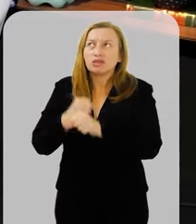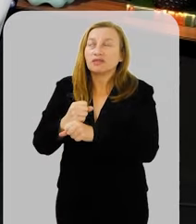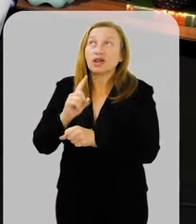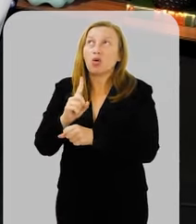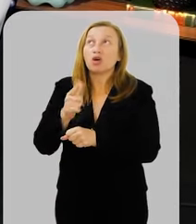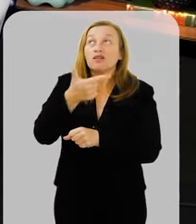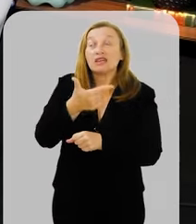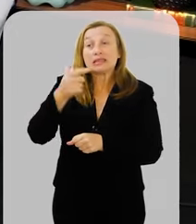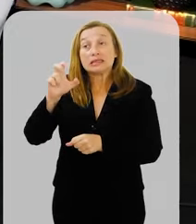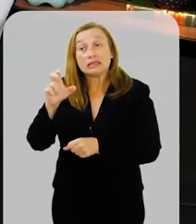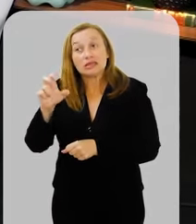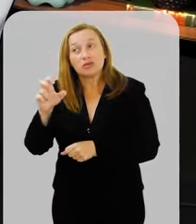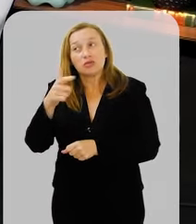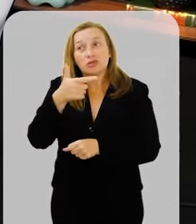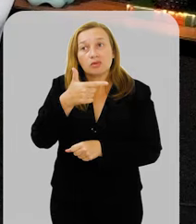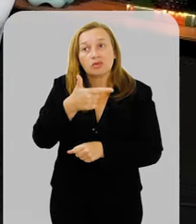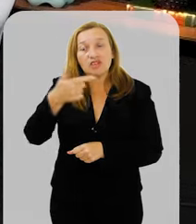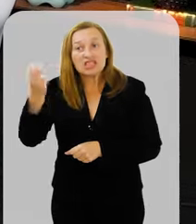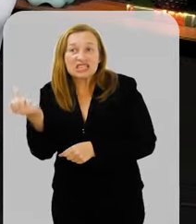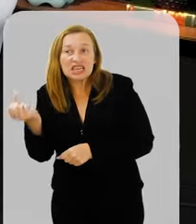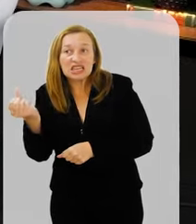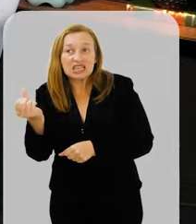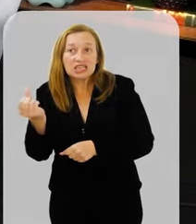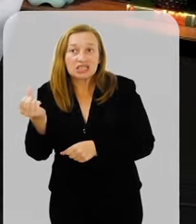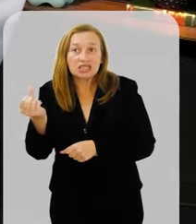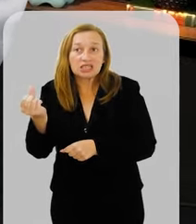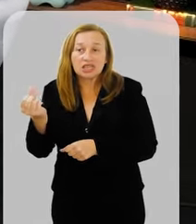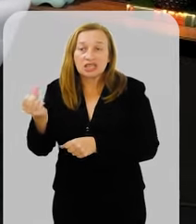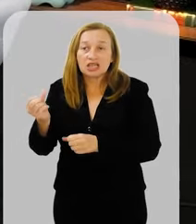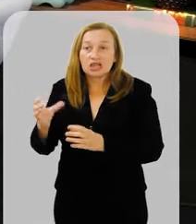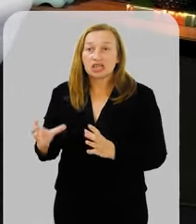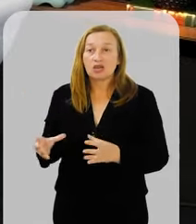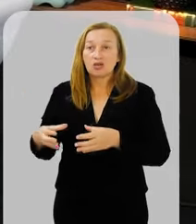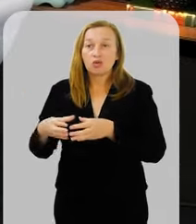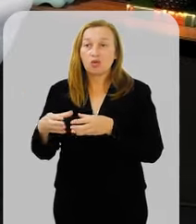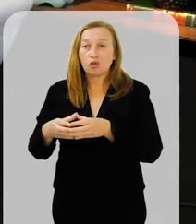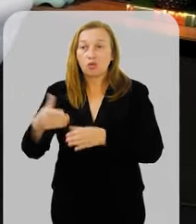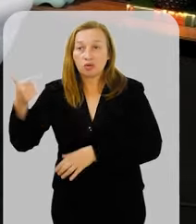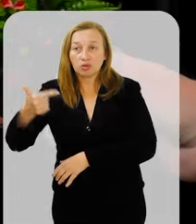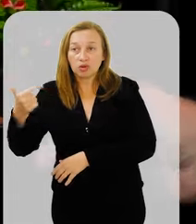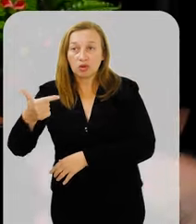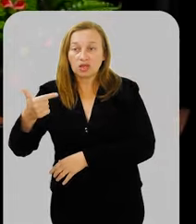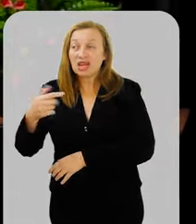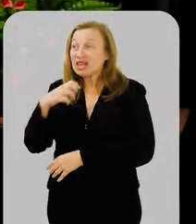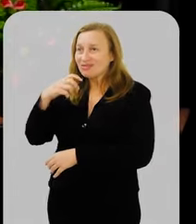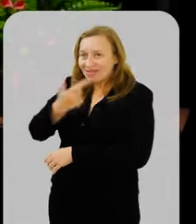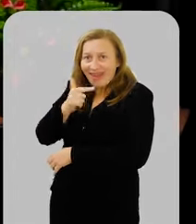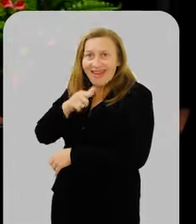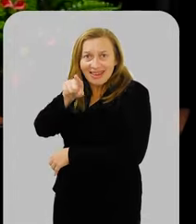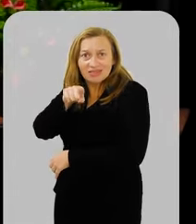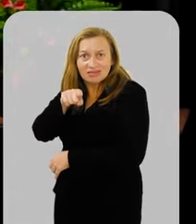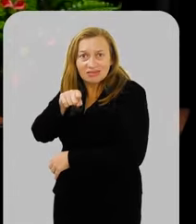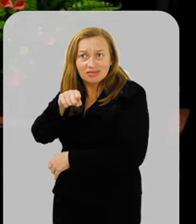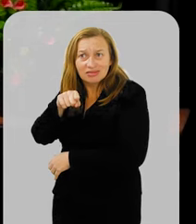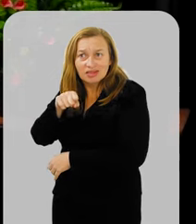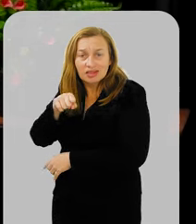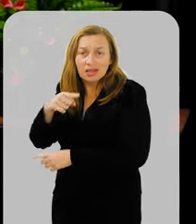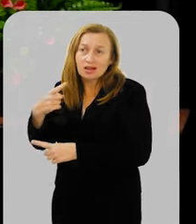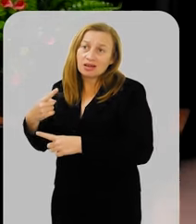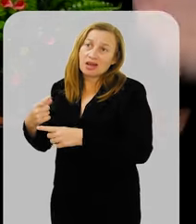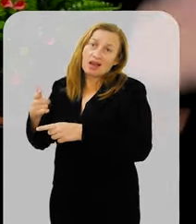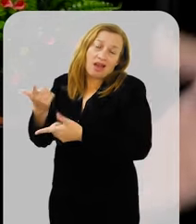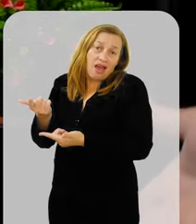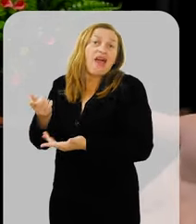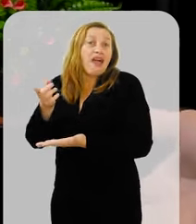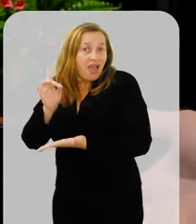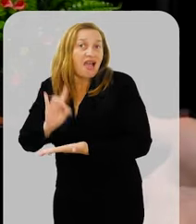Quer dizer, não, de 25 para 26, né? Aí a TV Alerj vai ter que fazer o jogo. Você tá rindo? Foi uma fala de coração, né, Rui? Não,